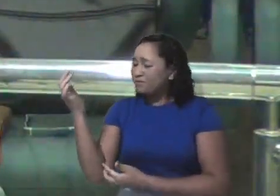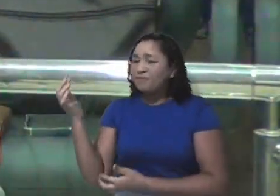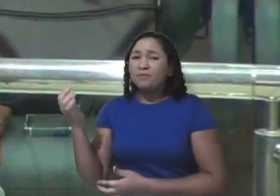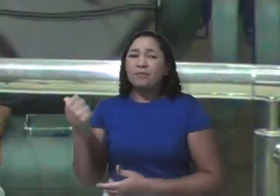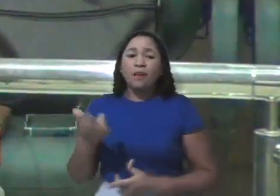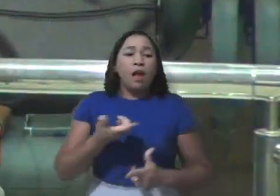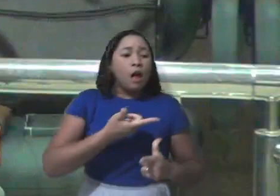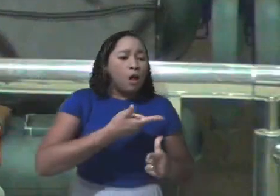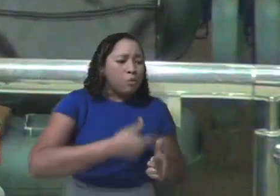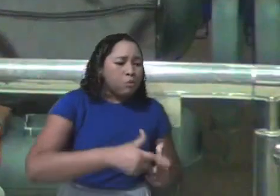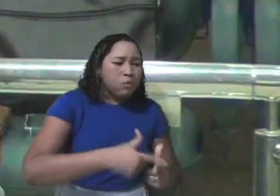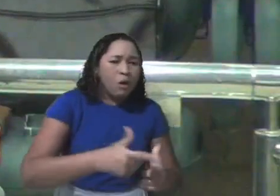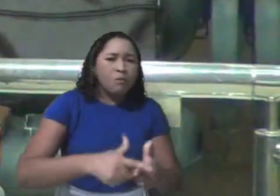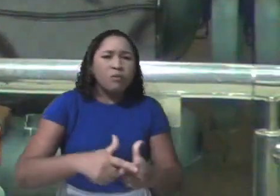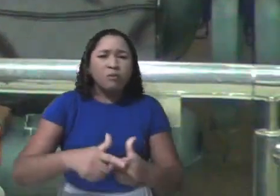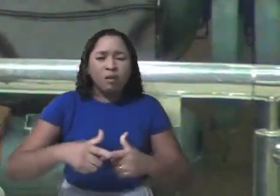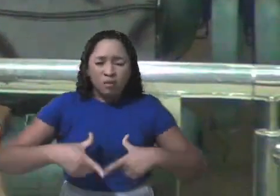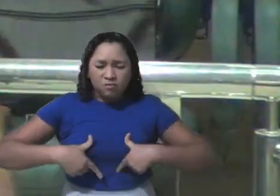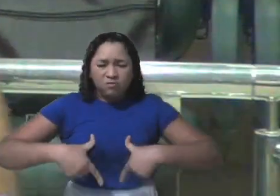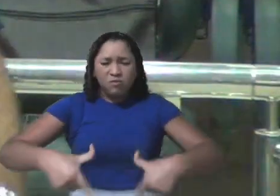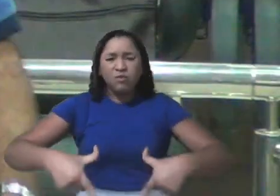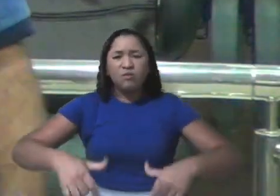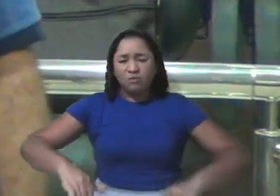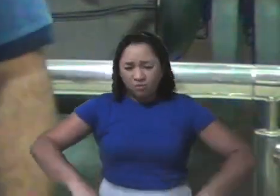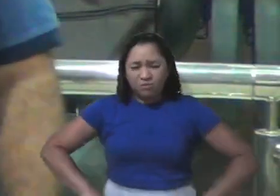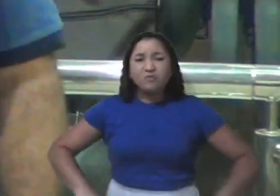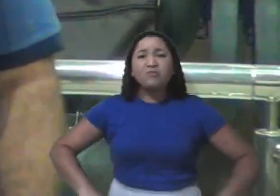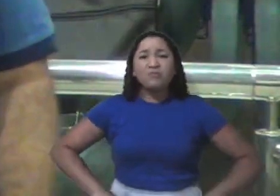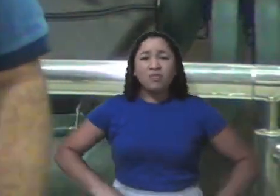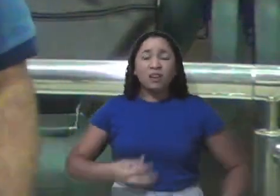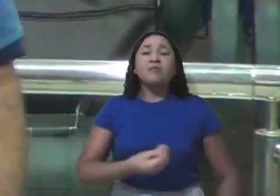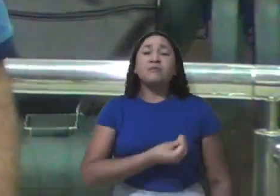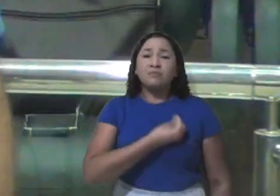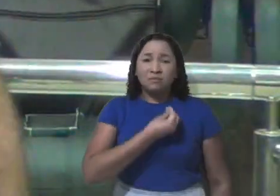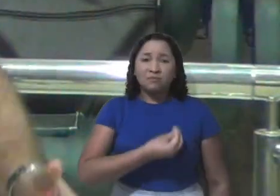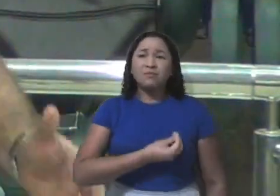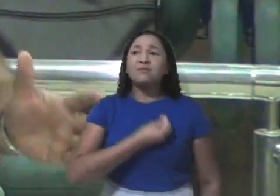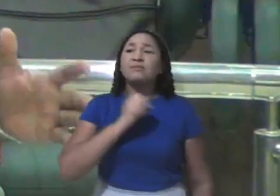É certo que provas virão,